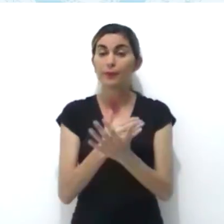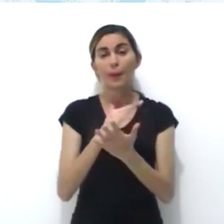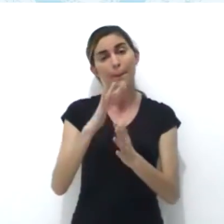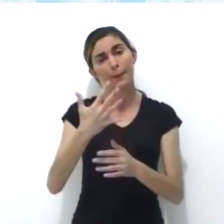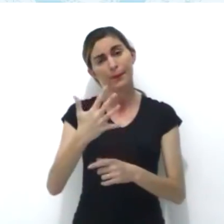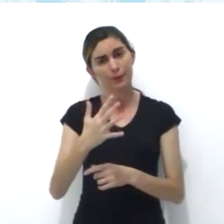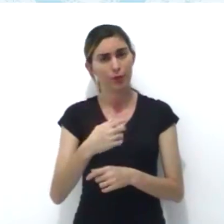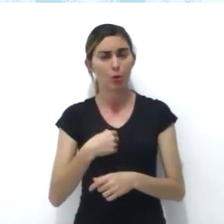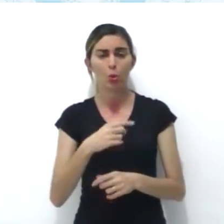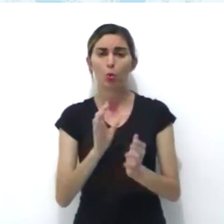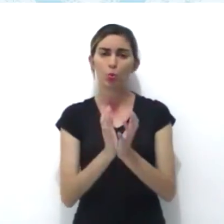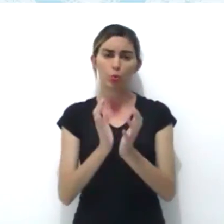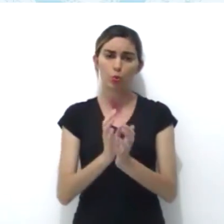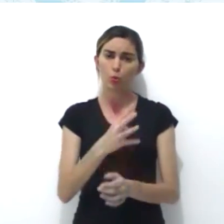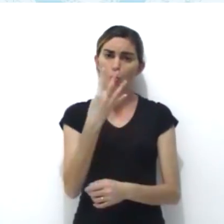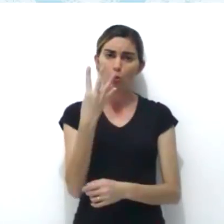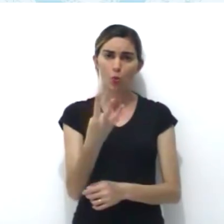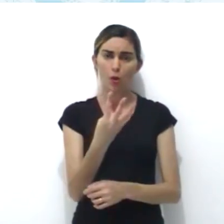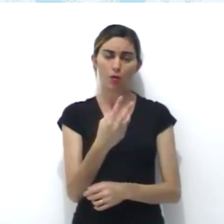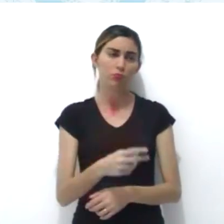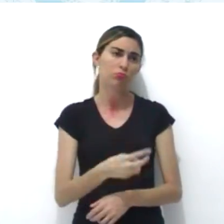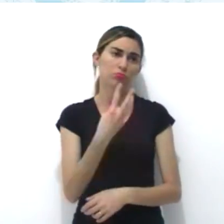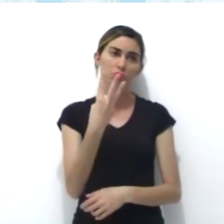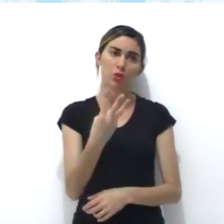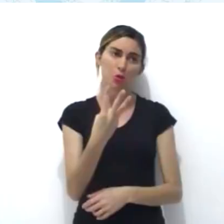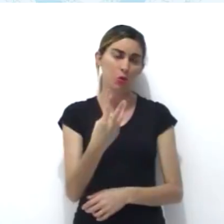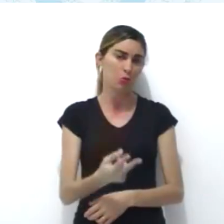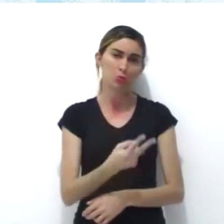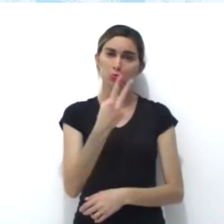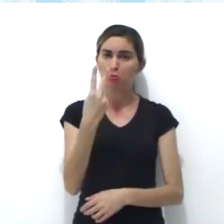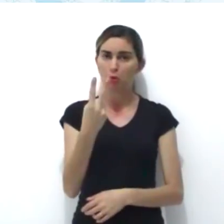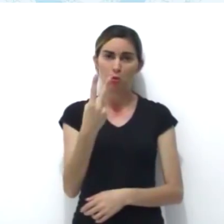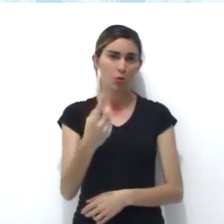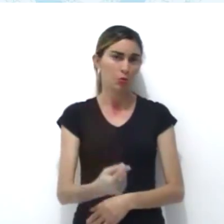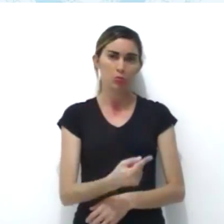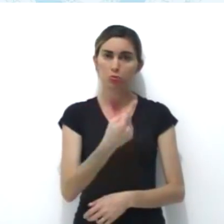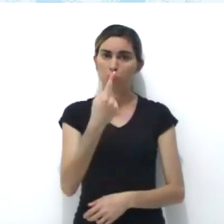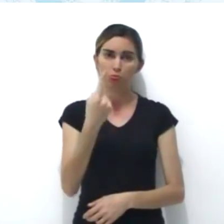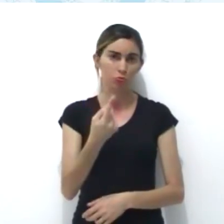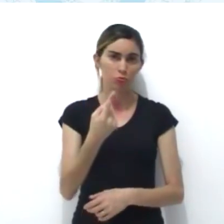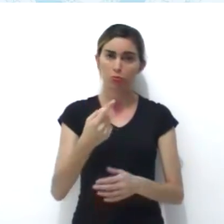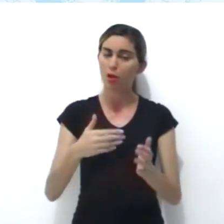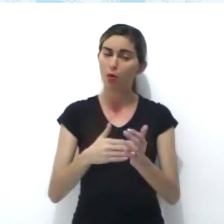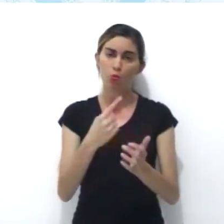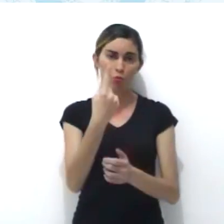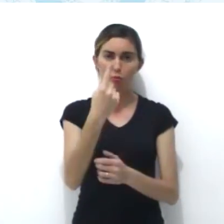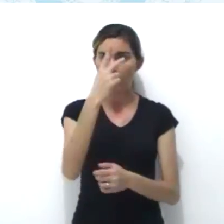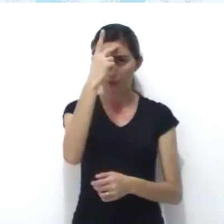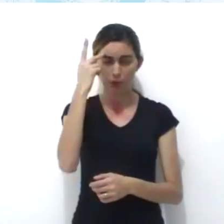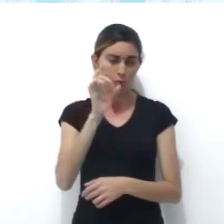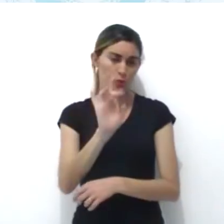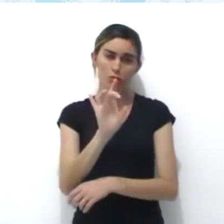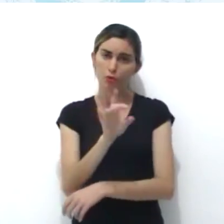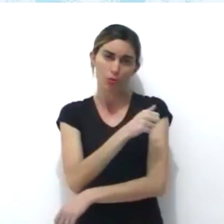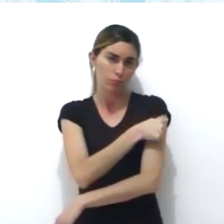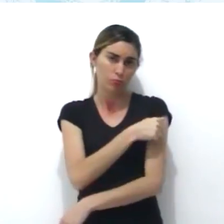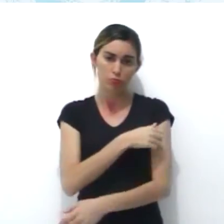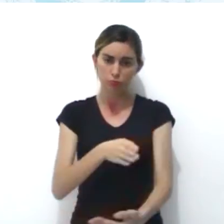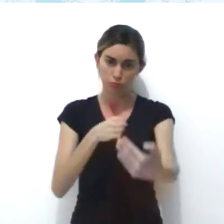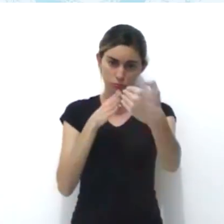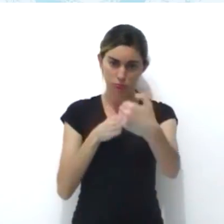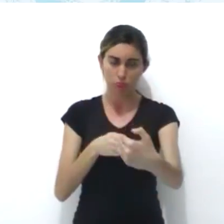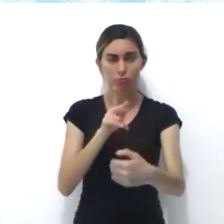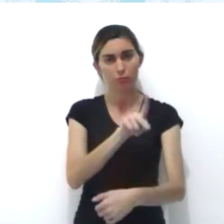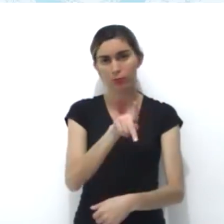alunos, mas em média você vai ter grupos ali de 4, 3, 2 pessoas, até mesmo um aluno só